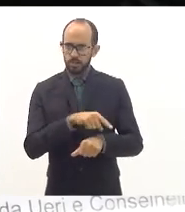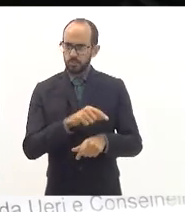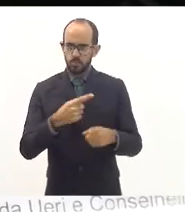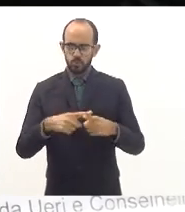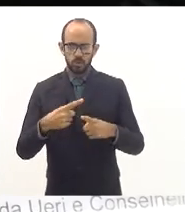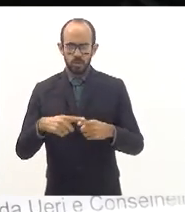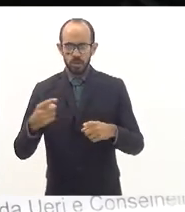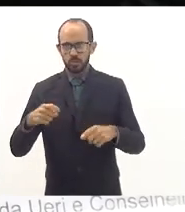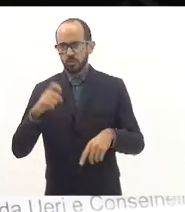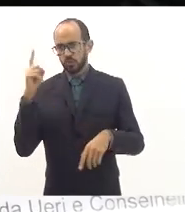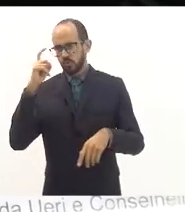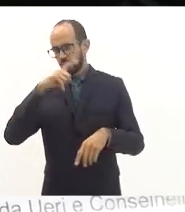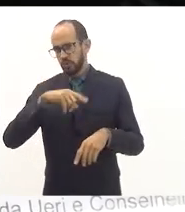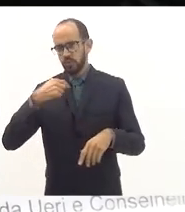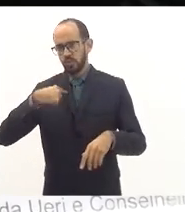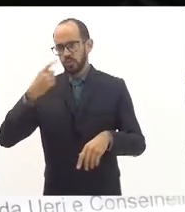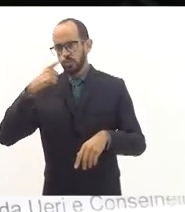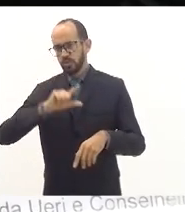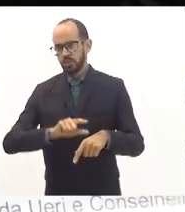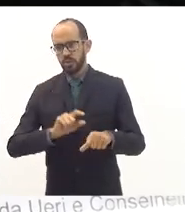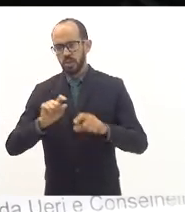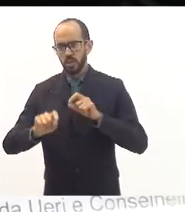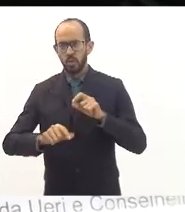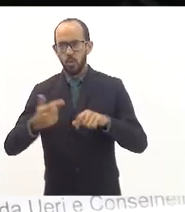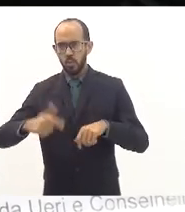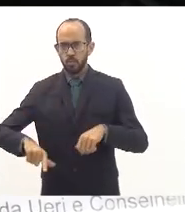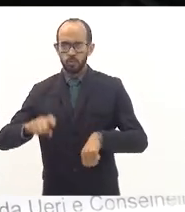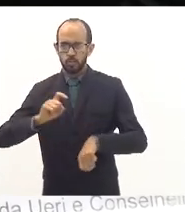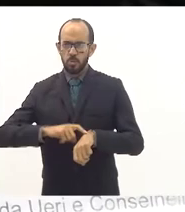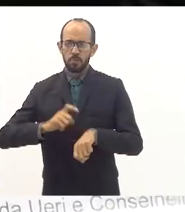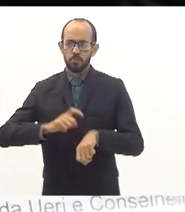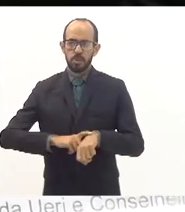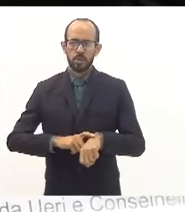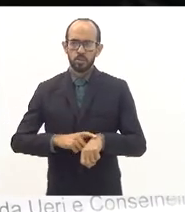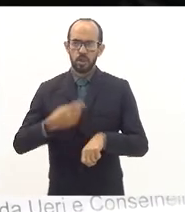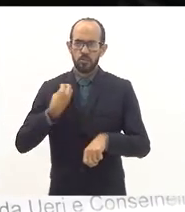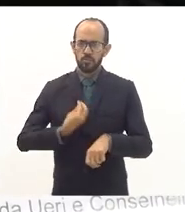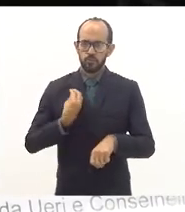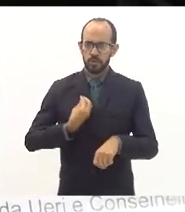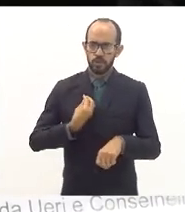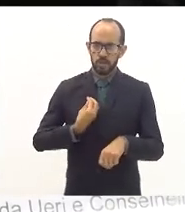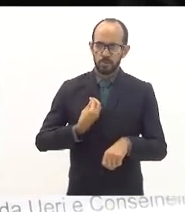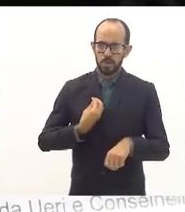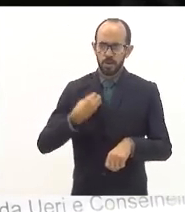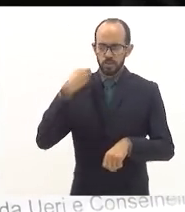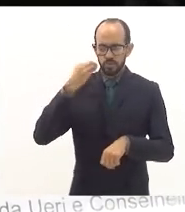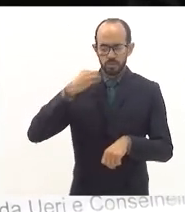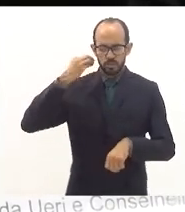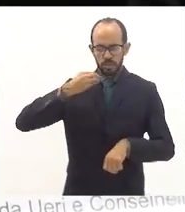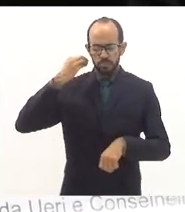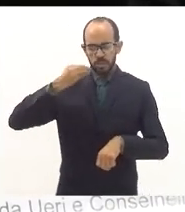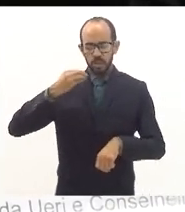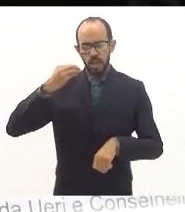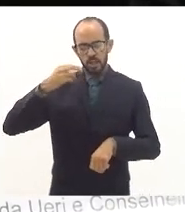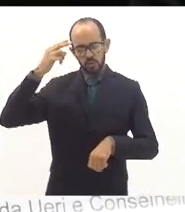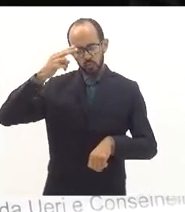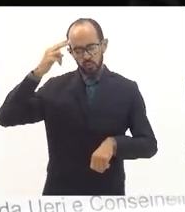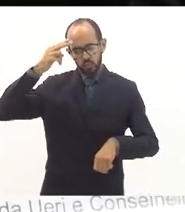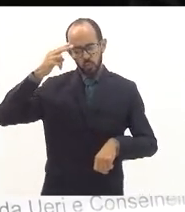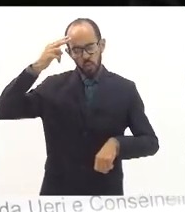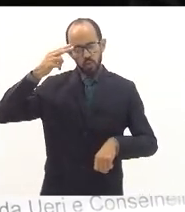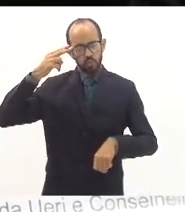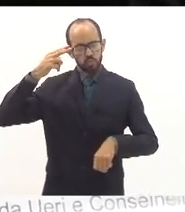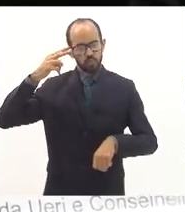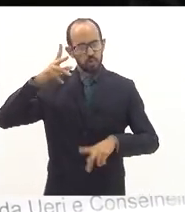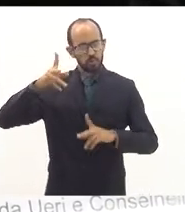Dificilmente eu terei outro momento na minha vida em que eu pude experimentar tantos sonhos e